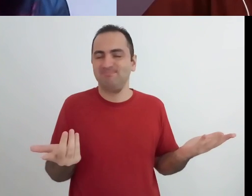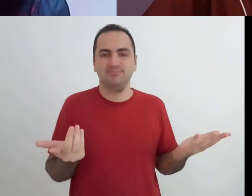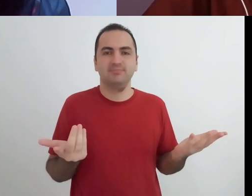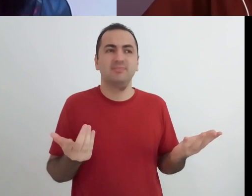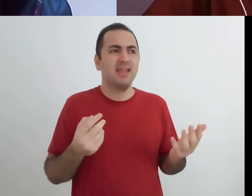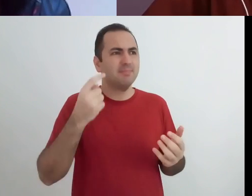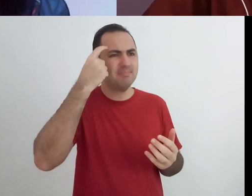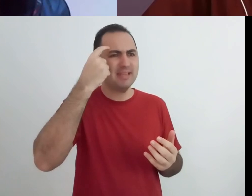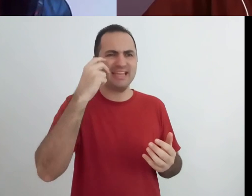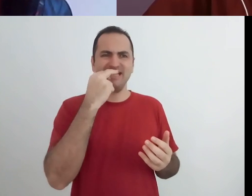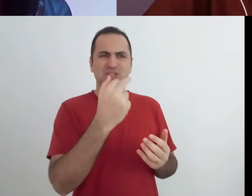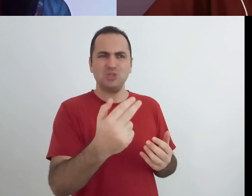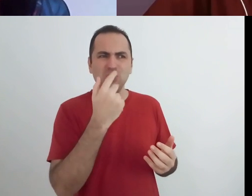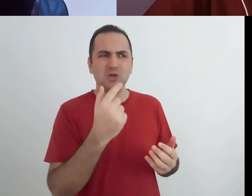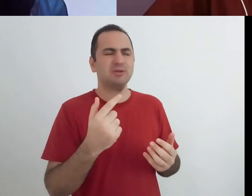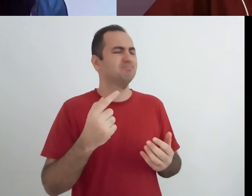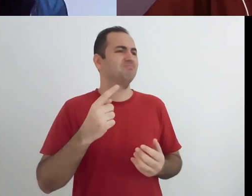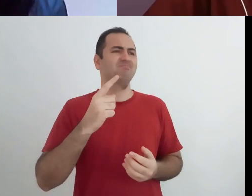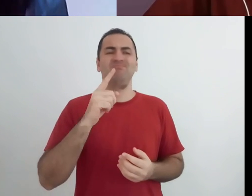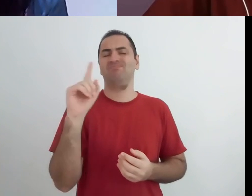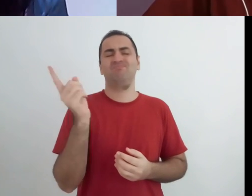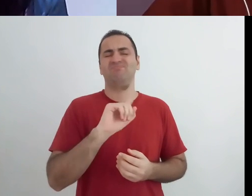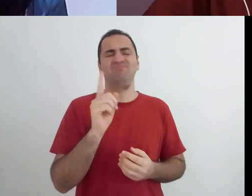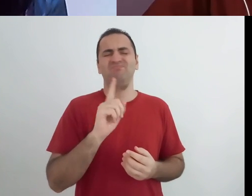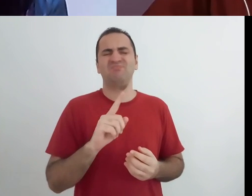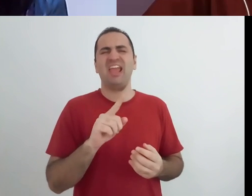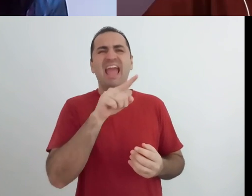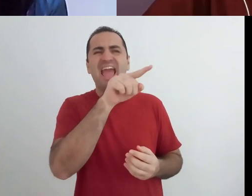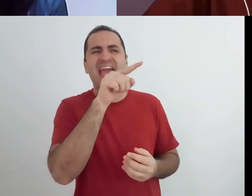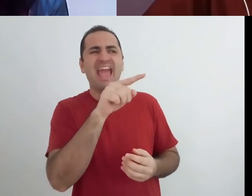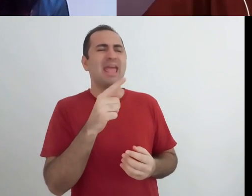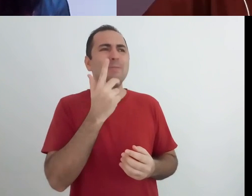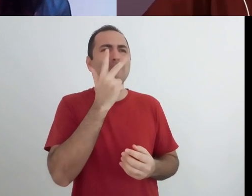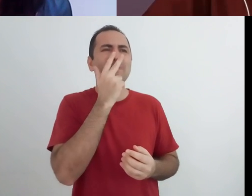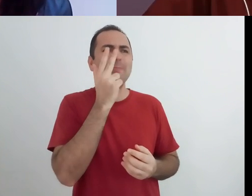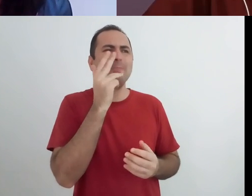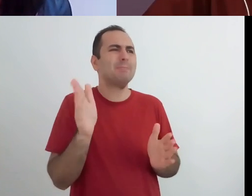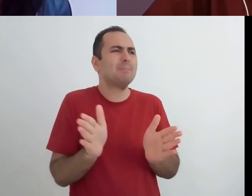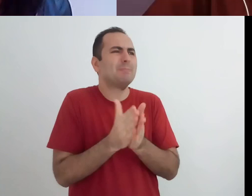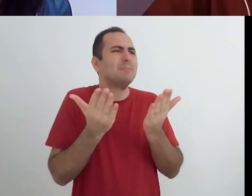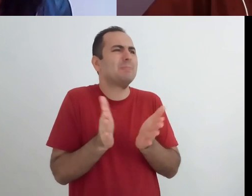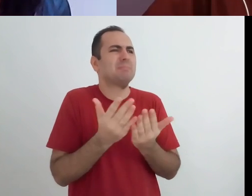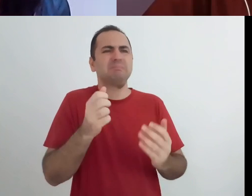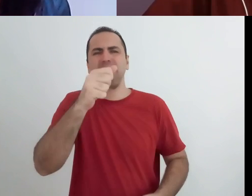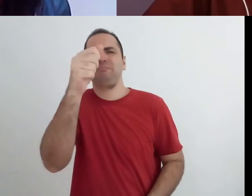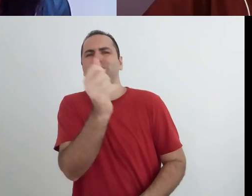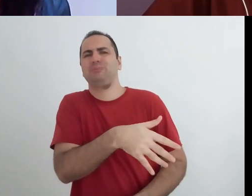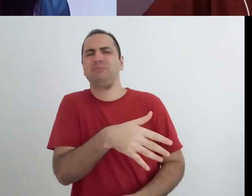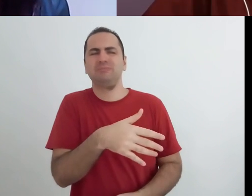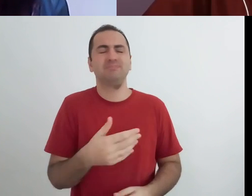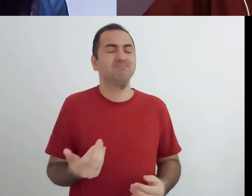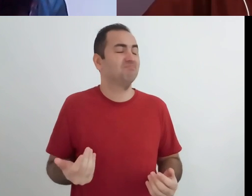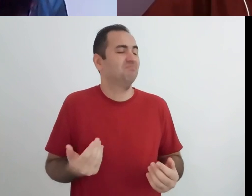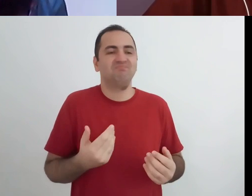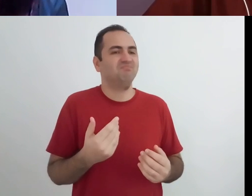sério como um idioma, como, né, uma forma digna de você se comunicar. Então, as famílias preferem que